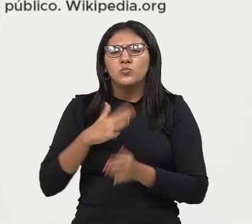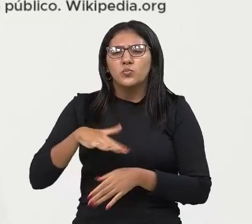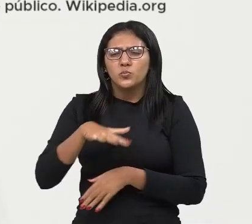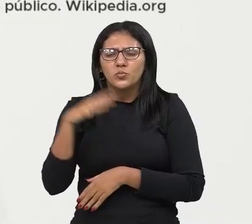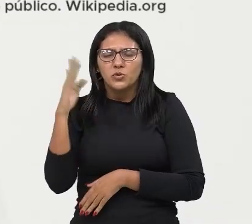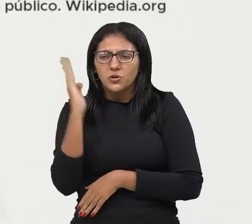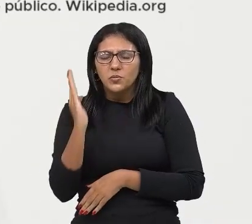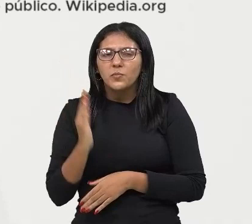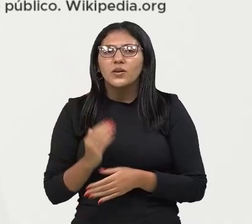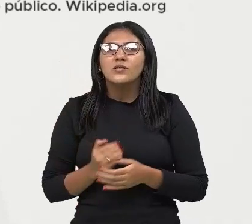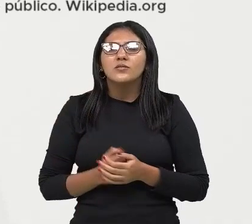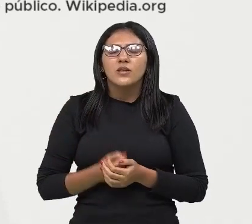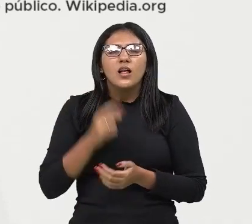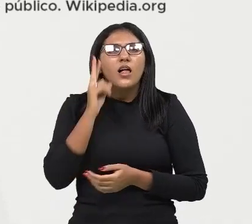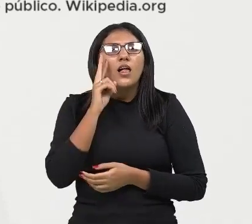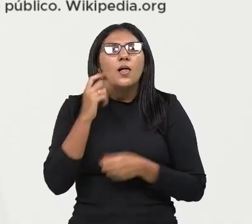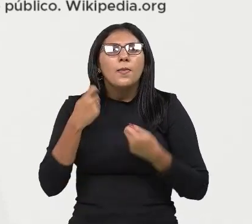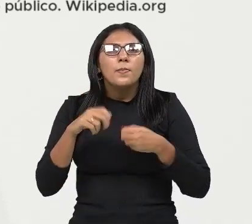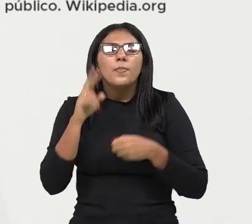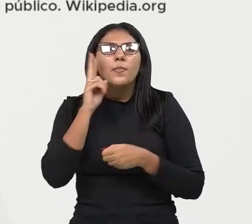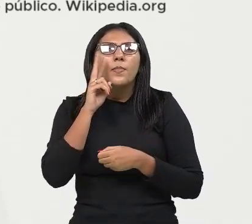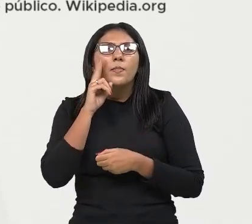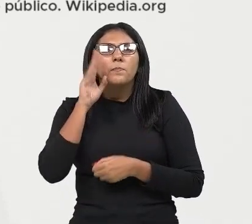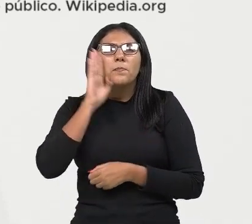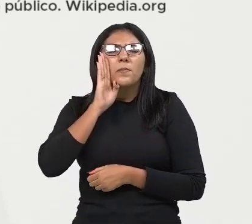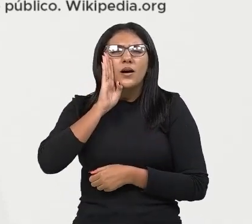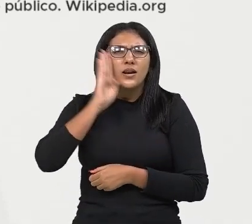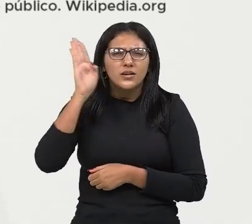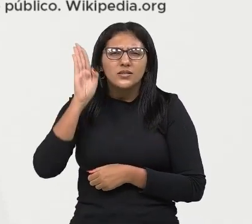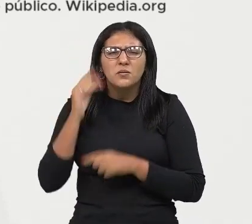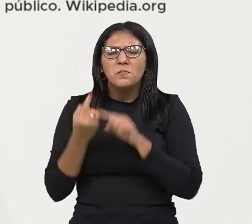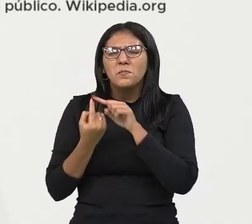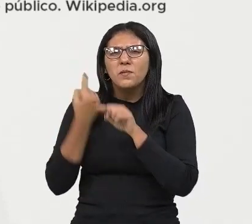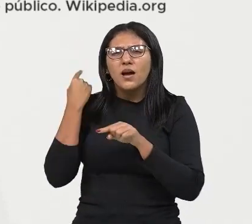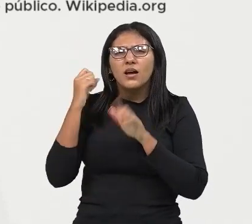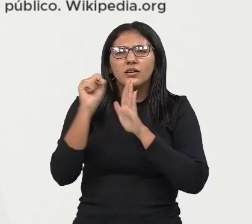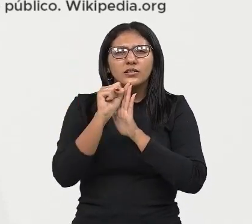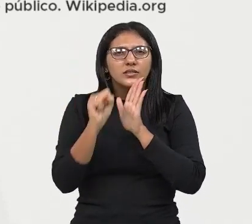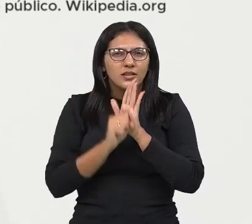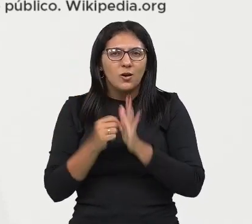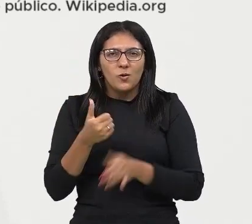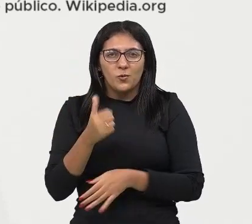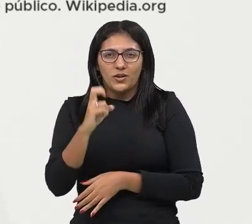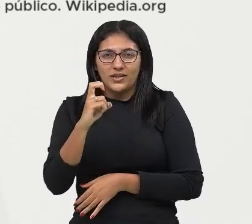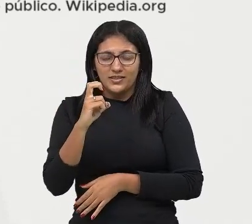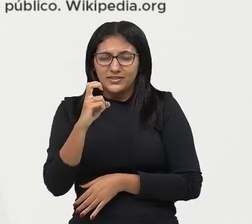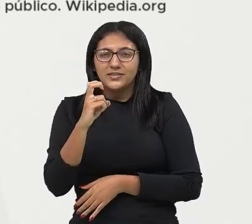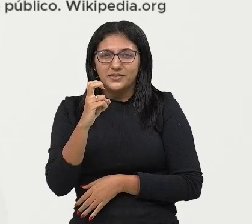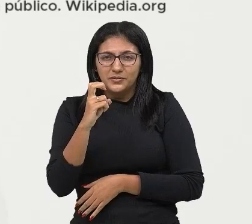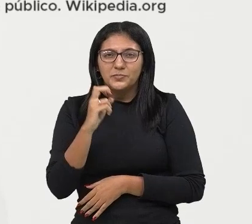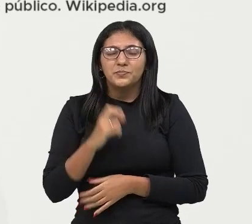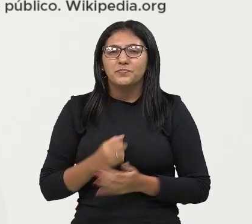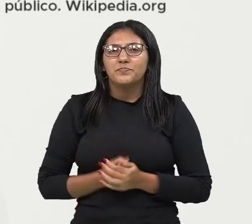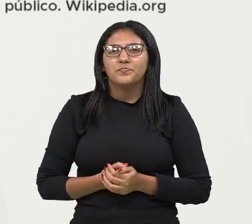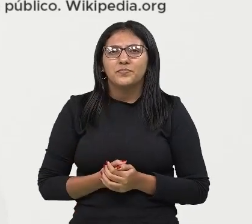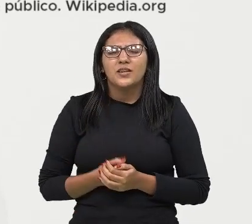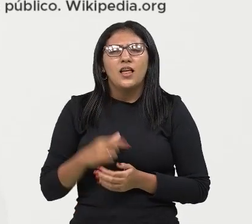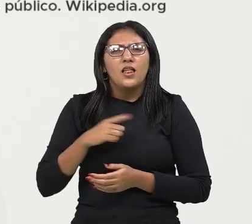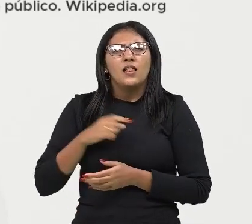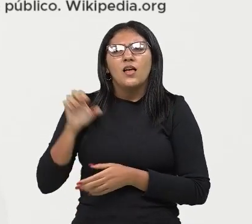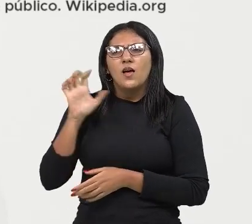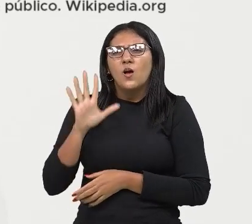gente tem que relembrar, principalmente lá no século XV, né? Onde os